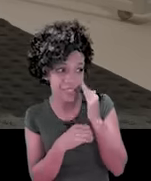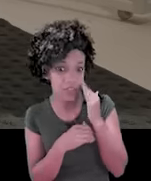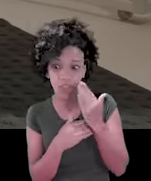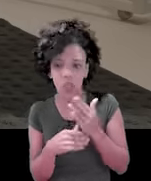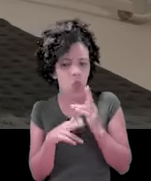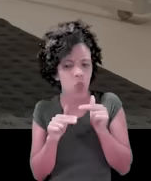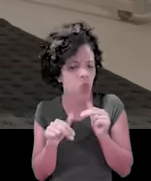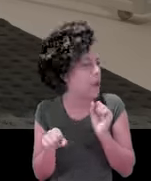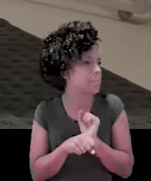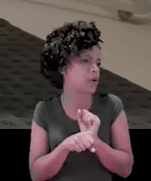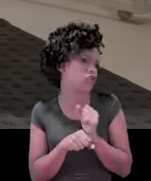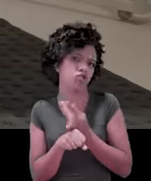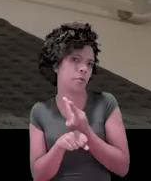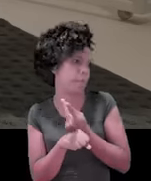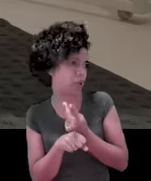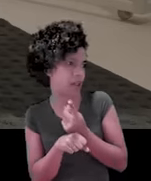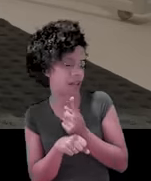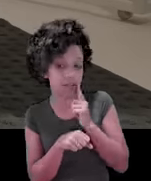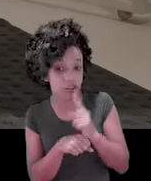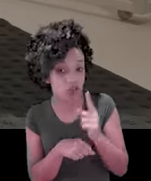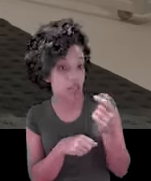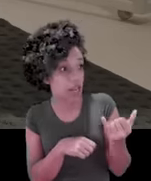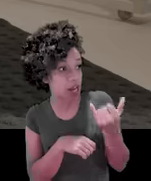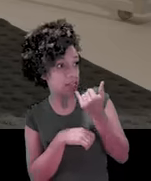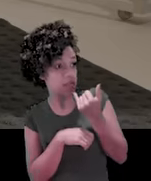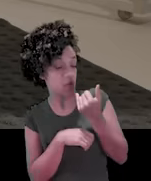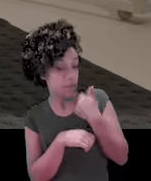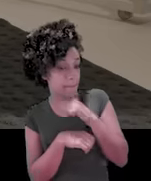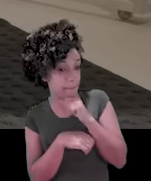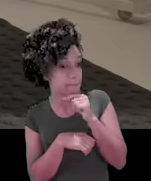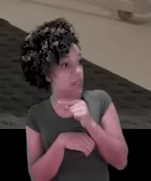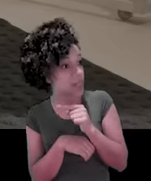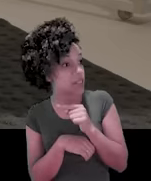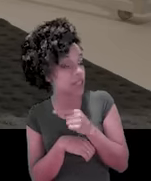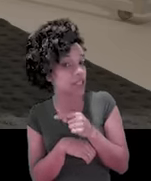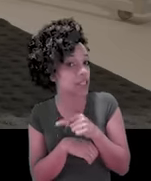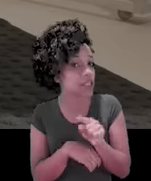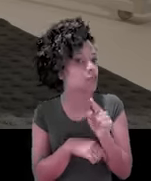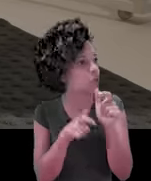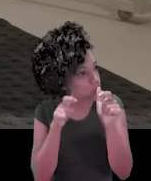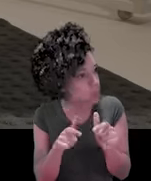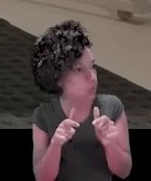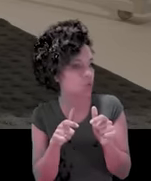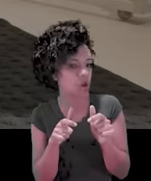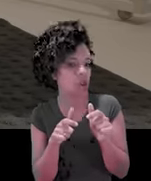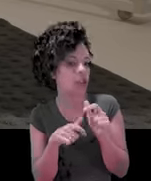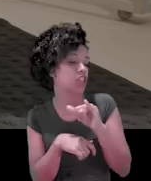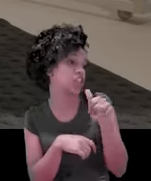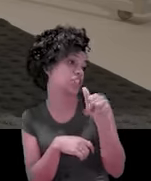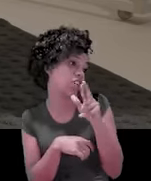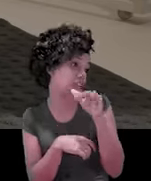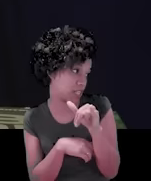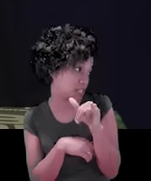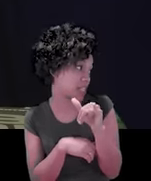tô indo para aí um pouco pra cá naquele dia que recebeu aquela ligação eles estavam indo exatamente para o Laranjal do